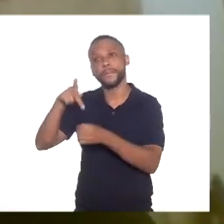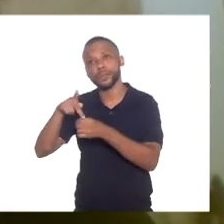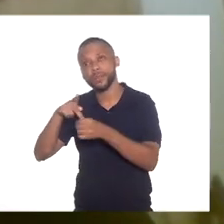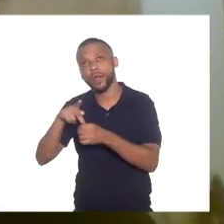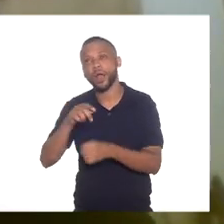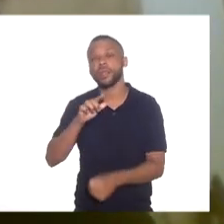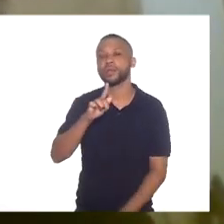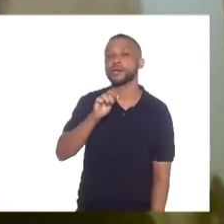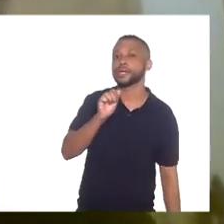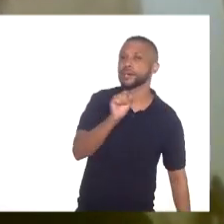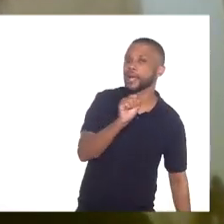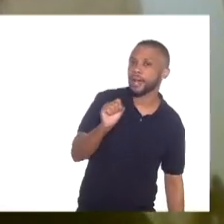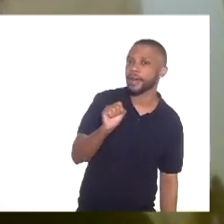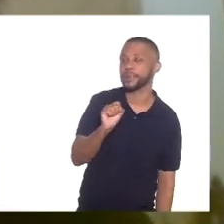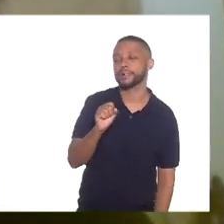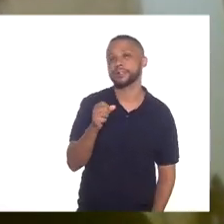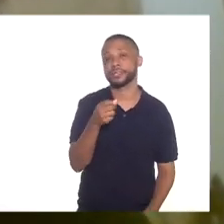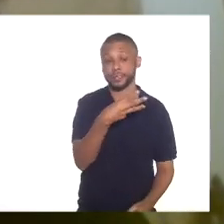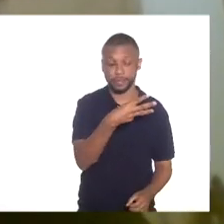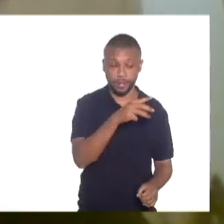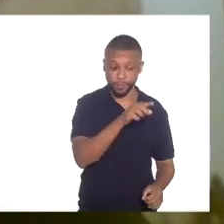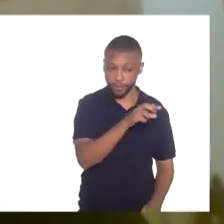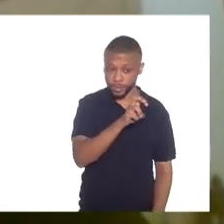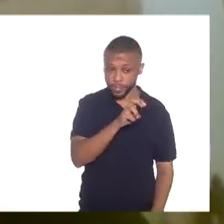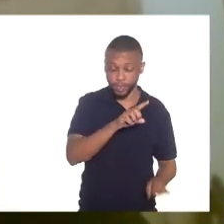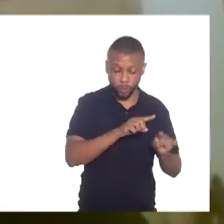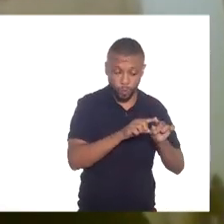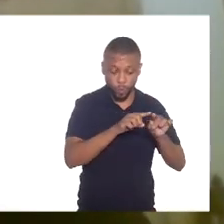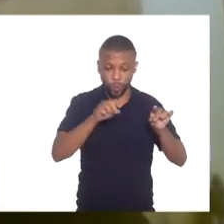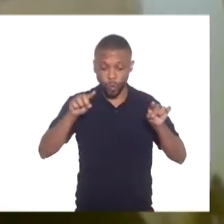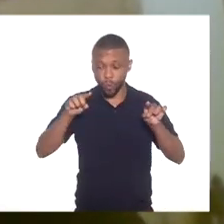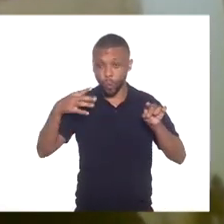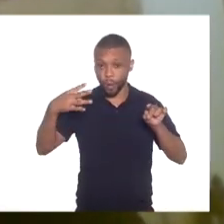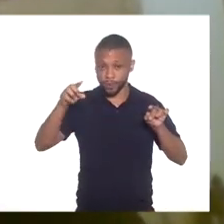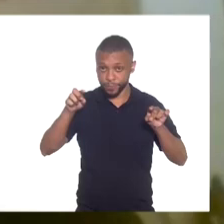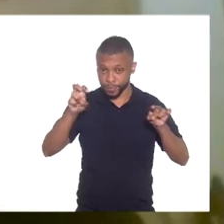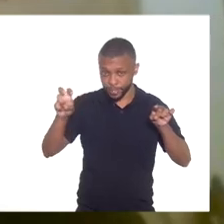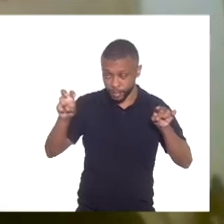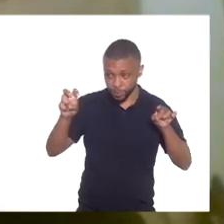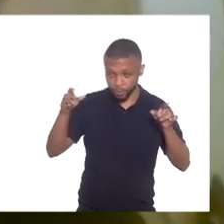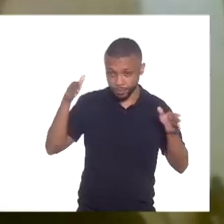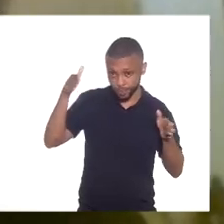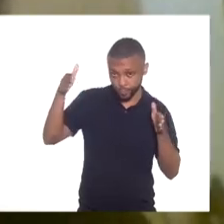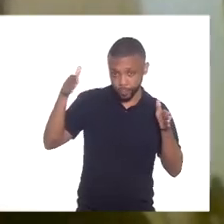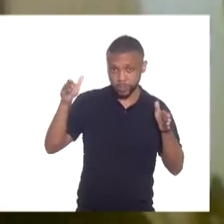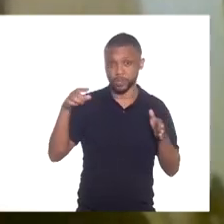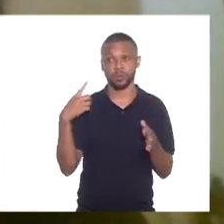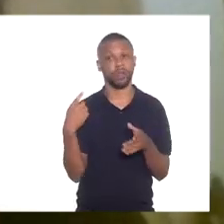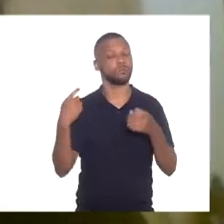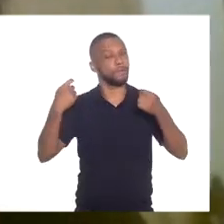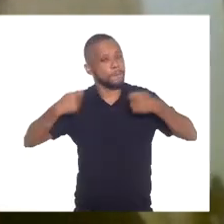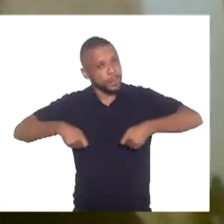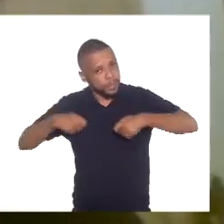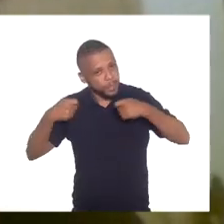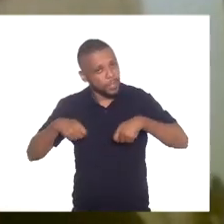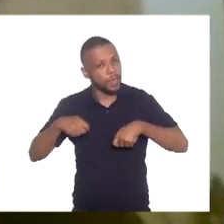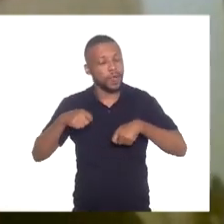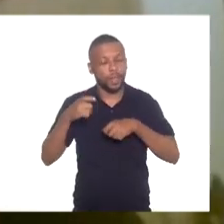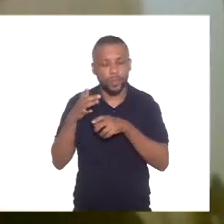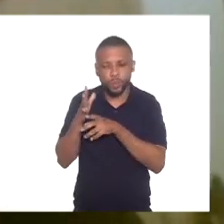e 4,5 de petróleo junto com gás, nós vamos precisar de um número da ordem de